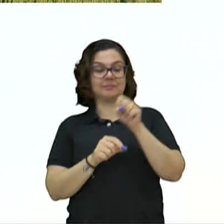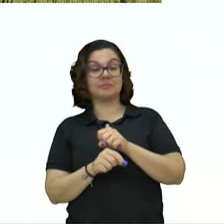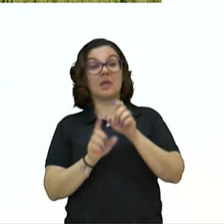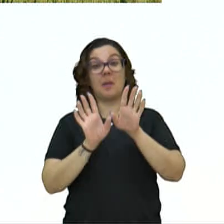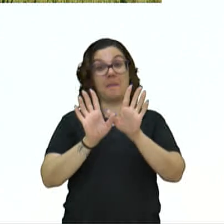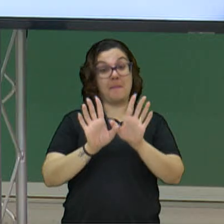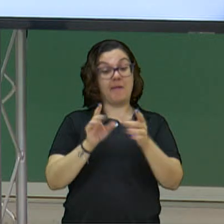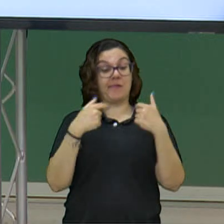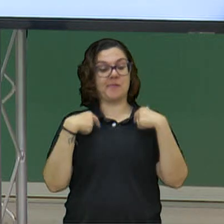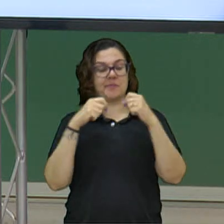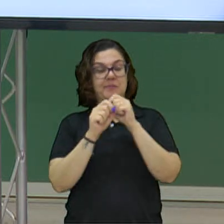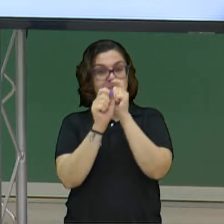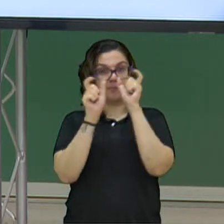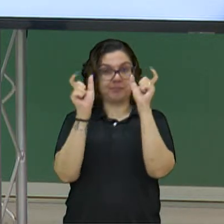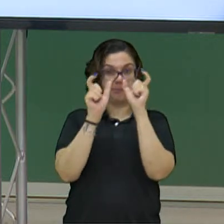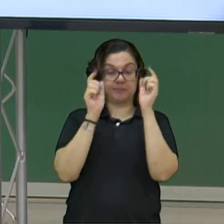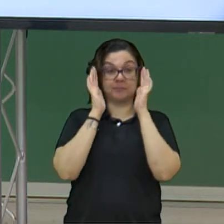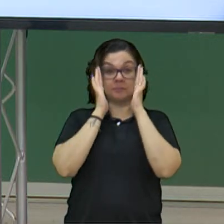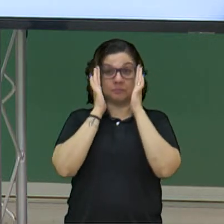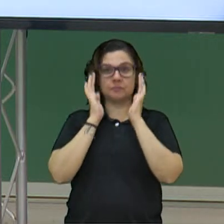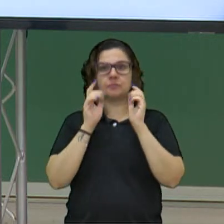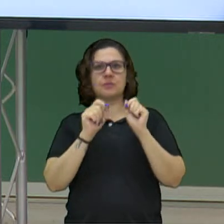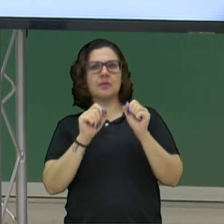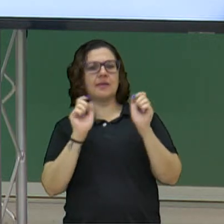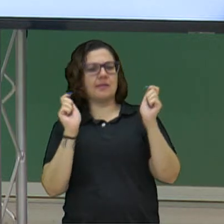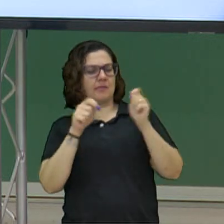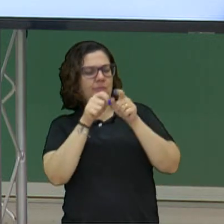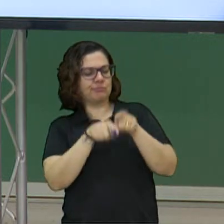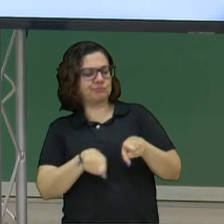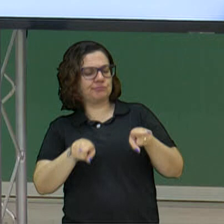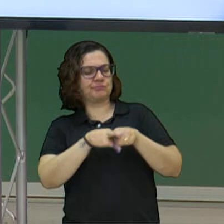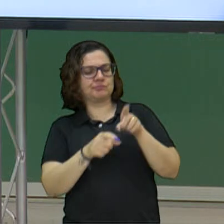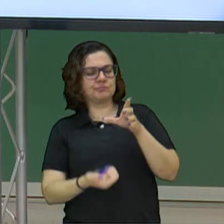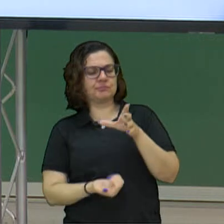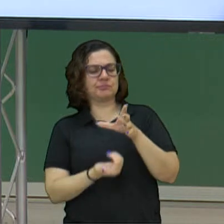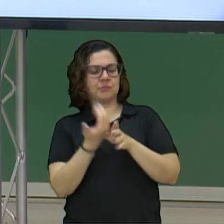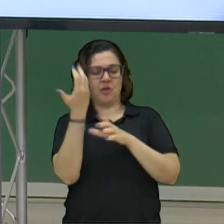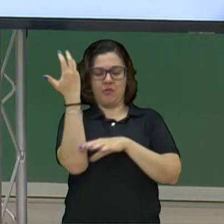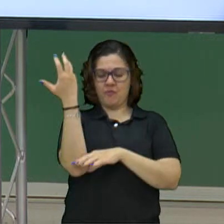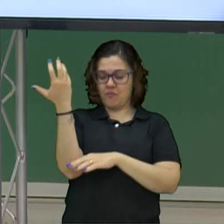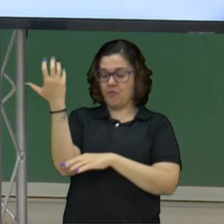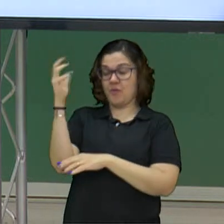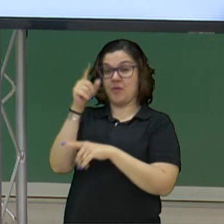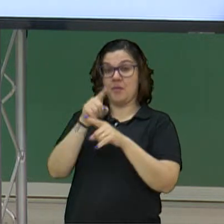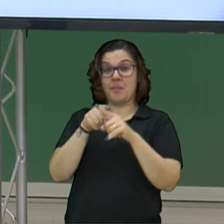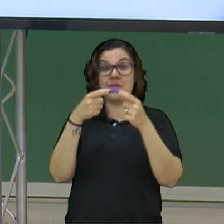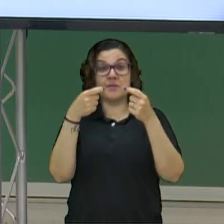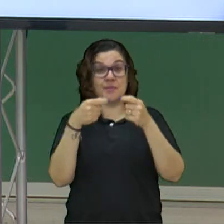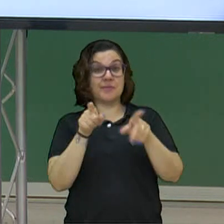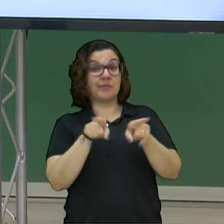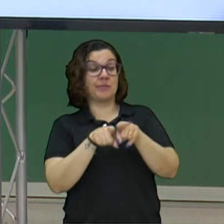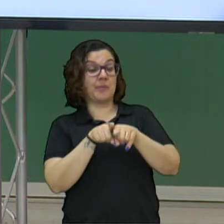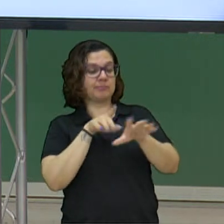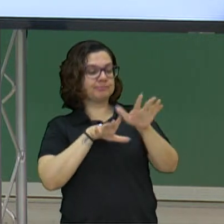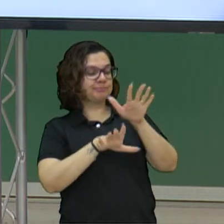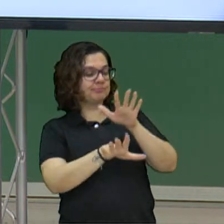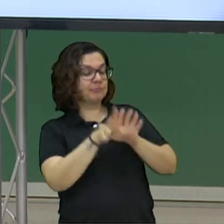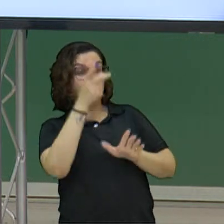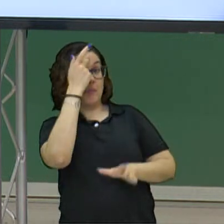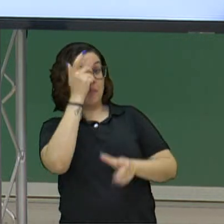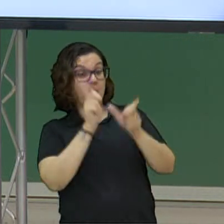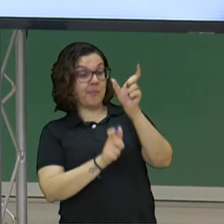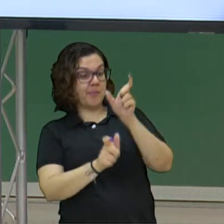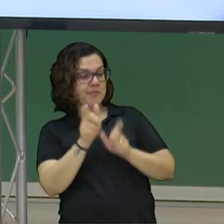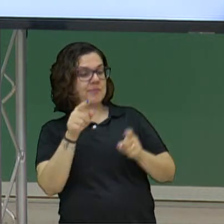porém nós devemos ficar atentos essa essa capacidade de renovação das florestas que ela depende muito também agora da ação humana porque as